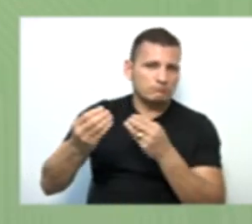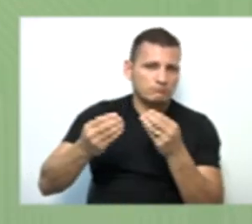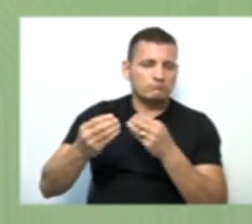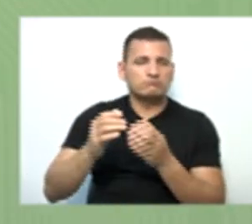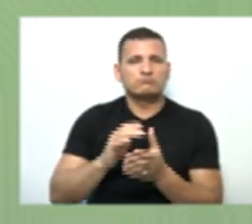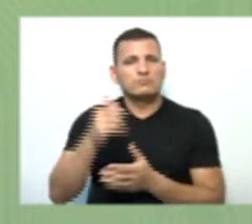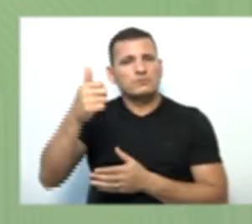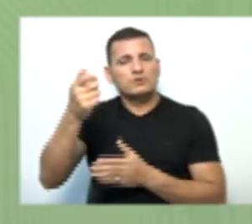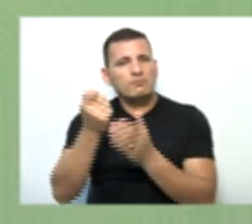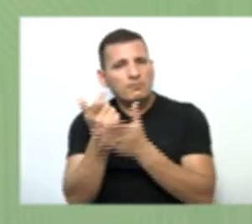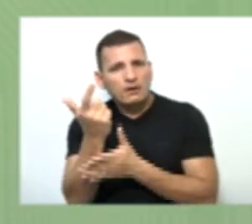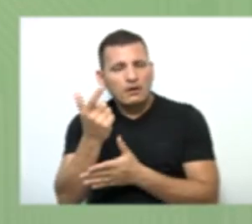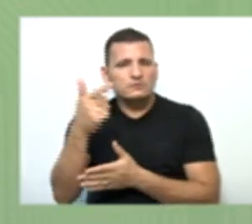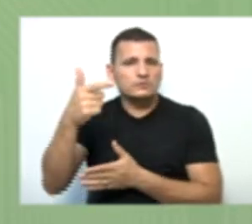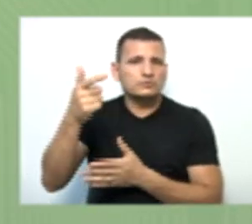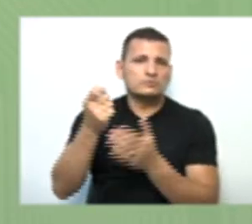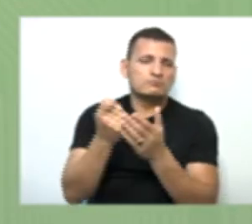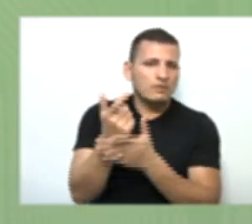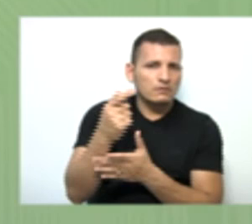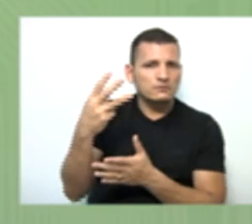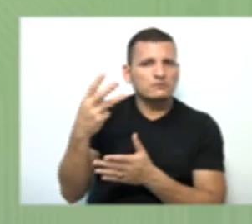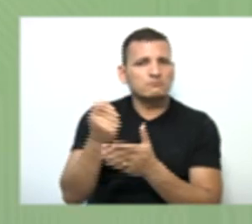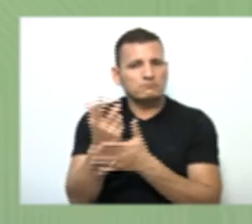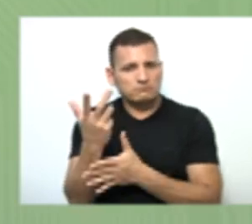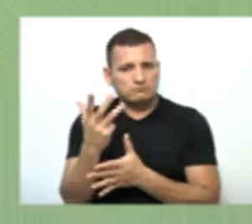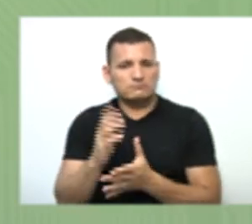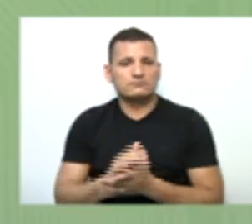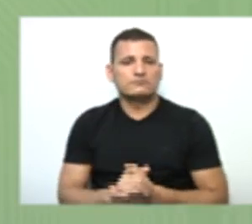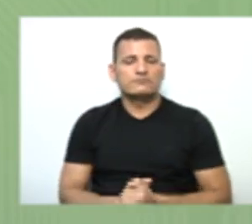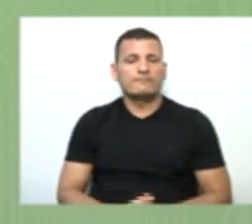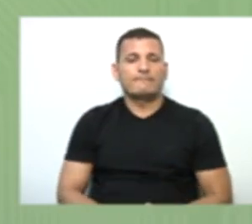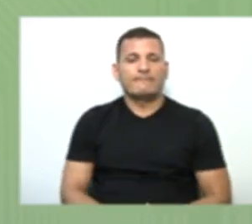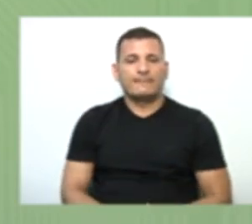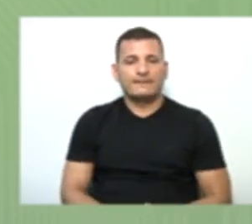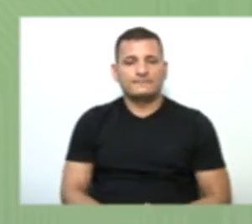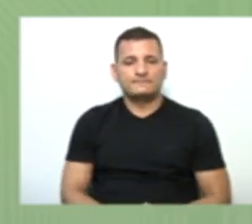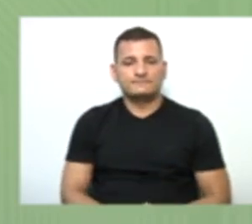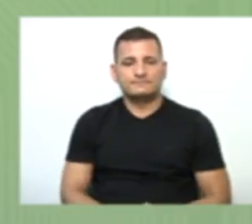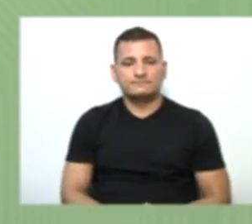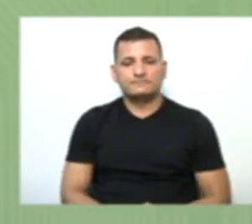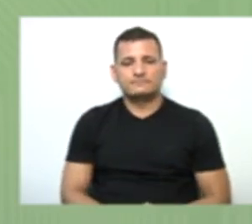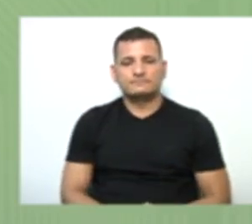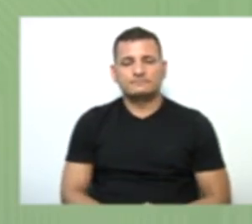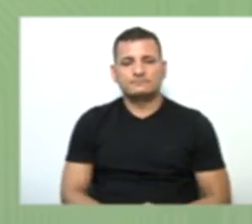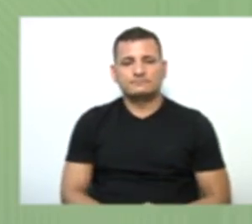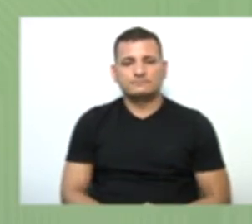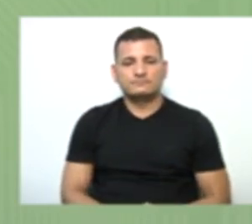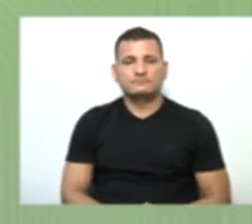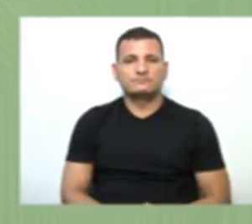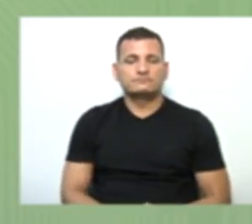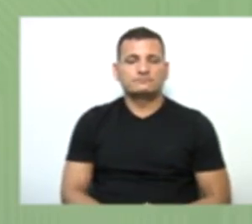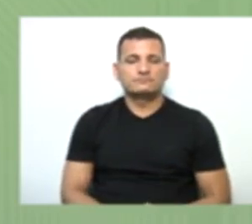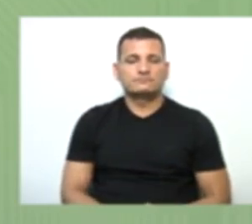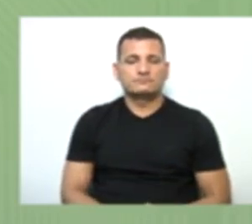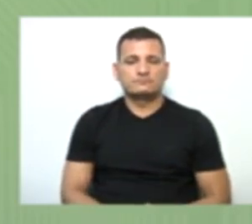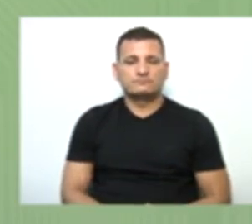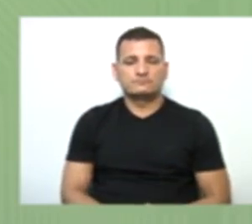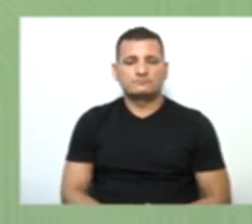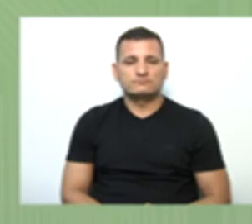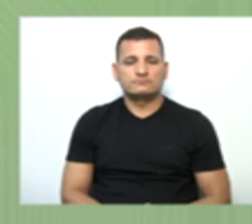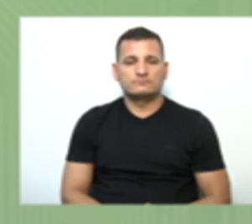pagar primeiro virá primeiro no ativo circulante e quem for para depois de dezembro do ano seguinte virá